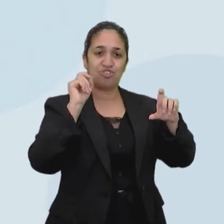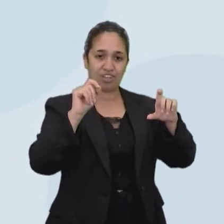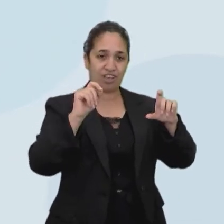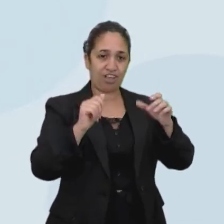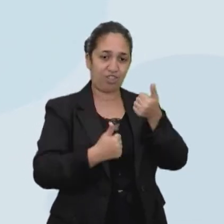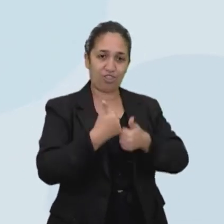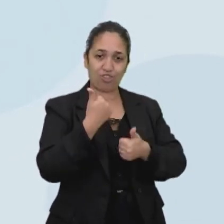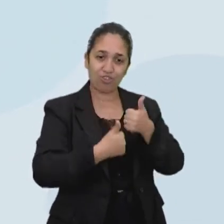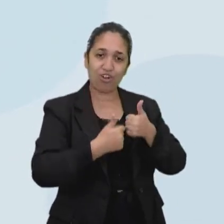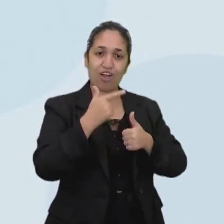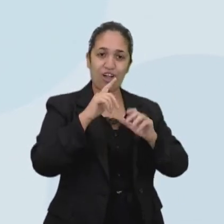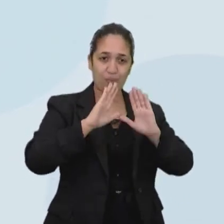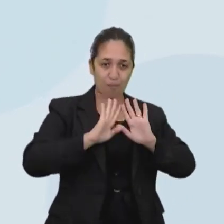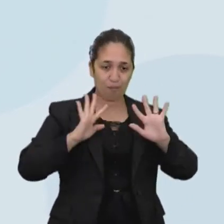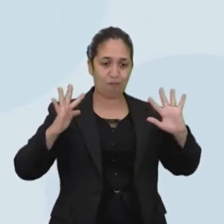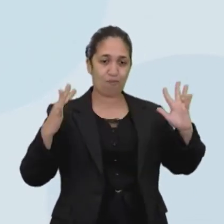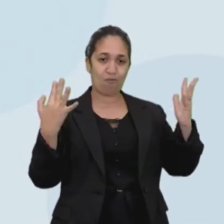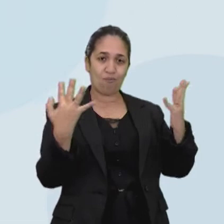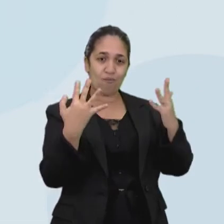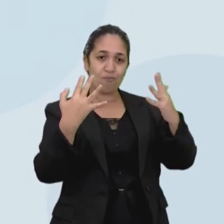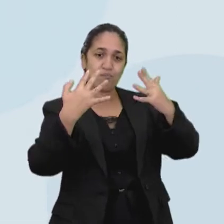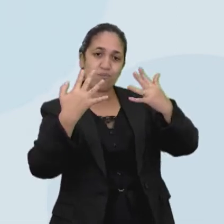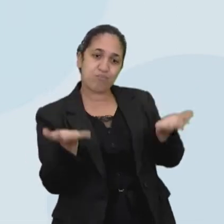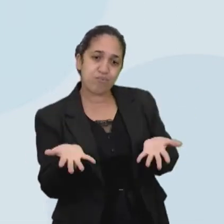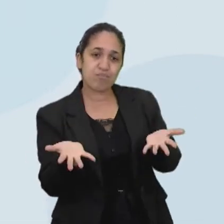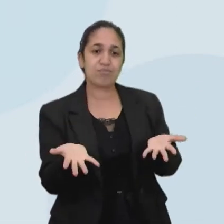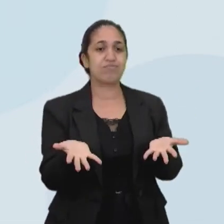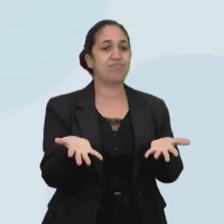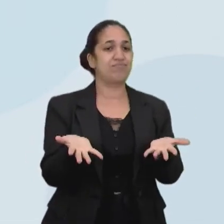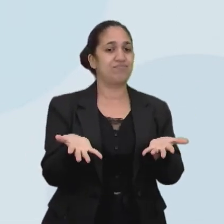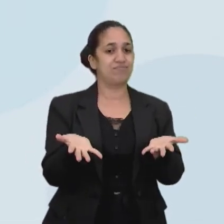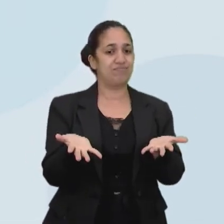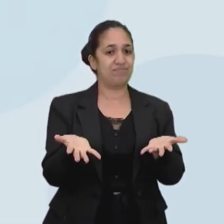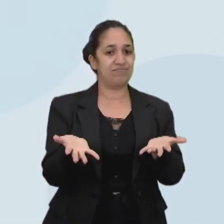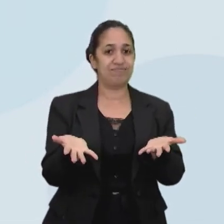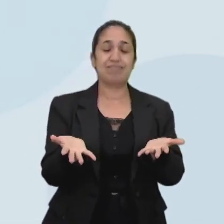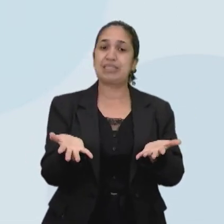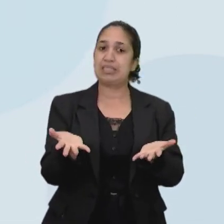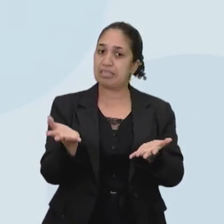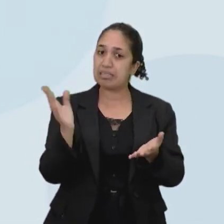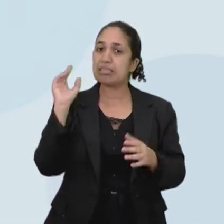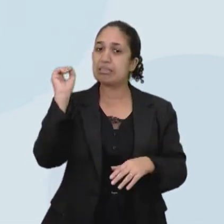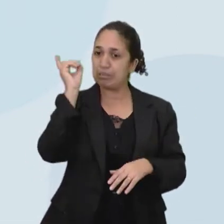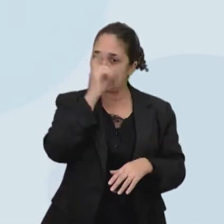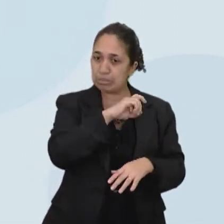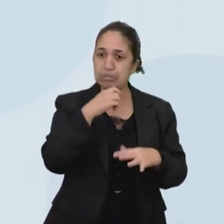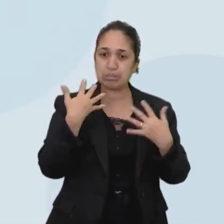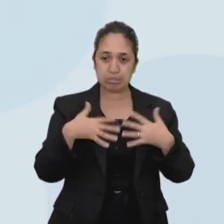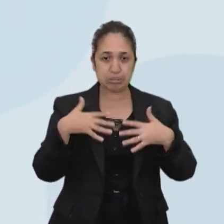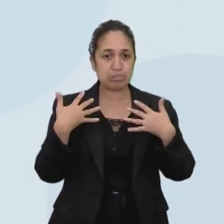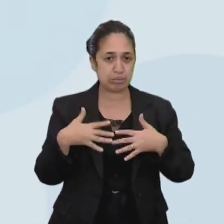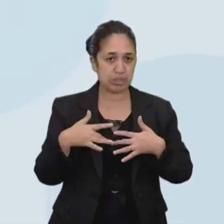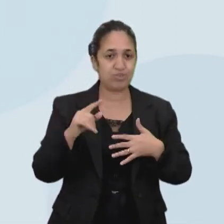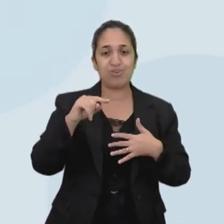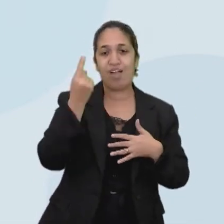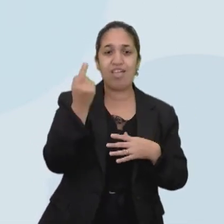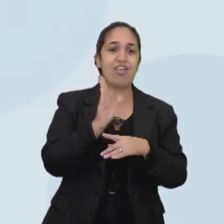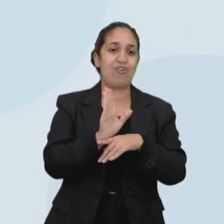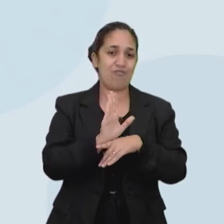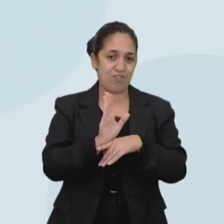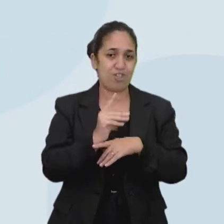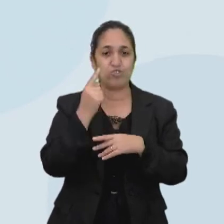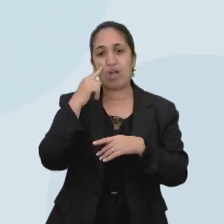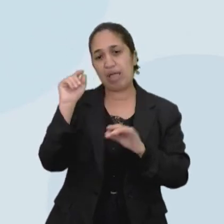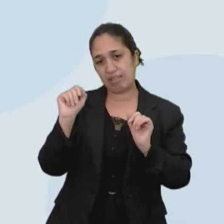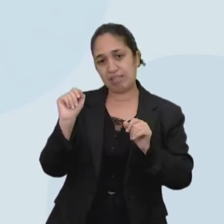do campo de futebol, que pelo que a gente está visualizando, está bem caótico mesmo, né? E aí seria o vídeo que vocês